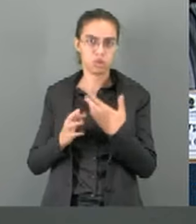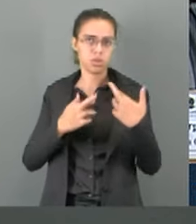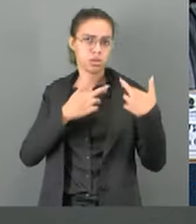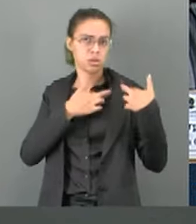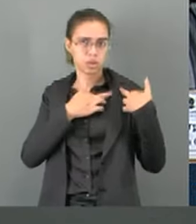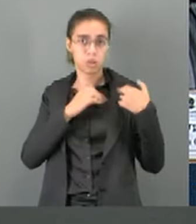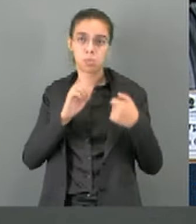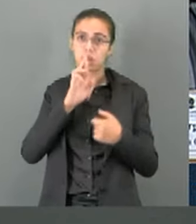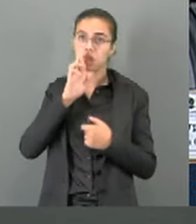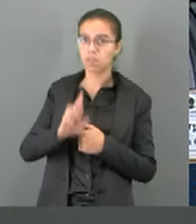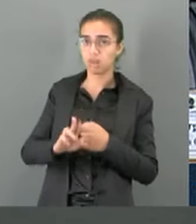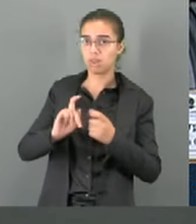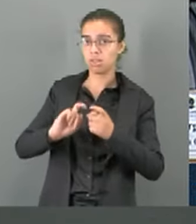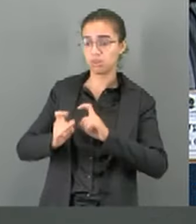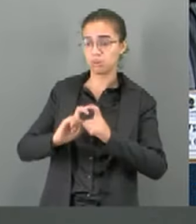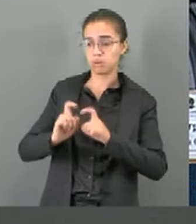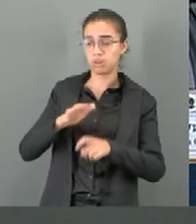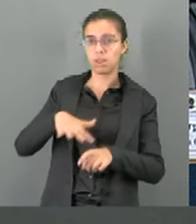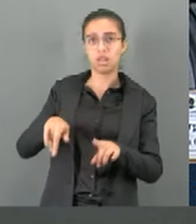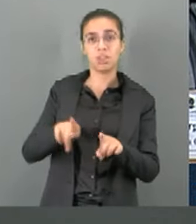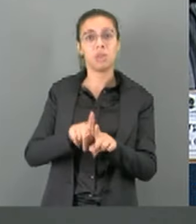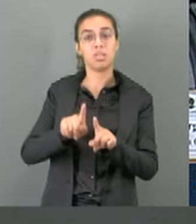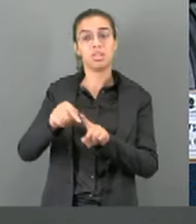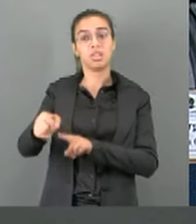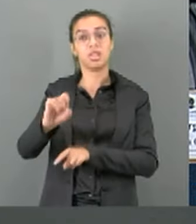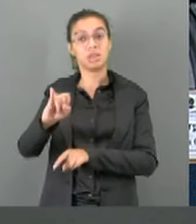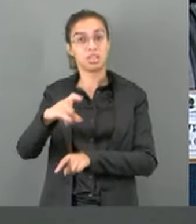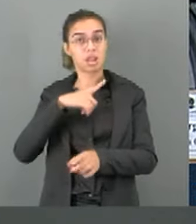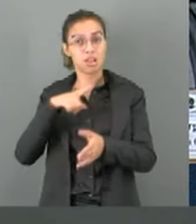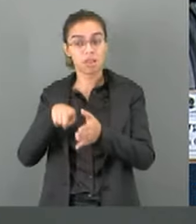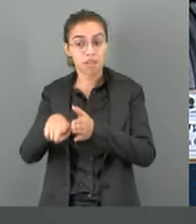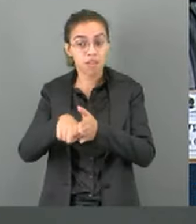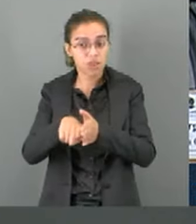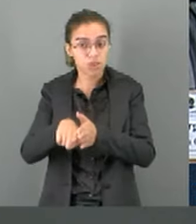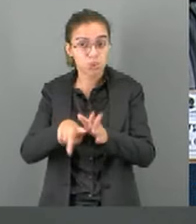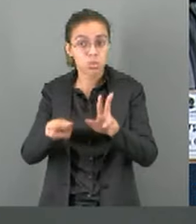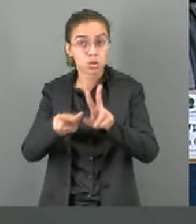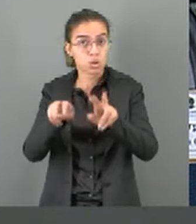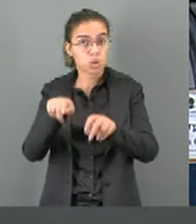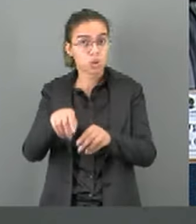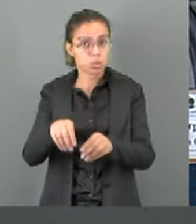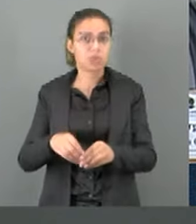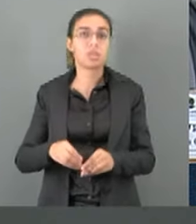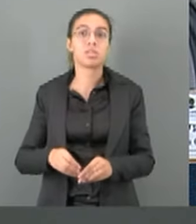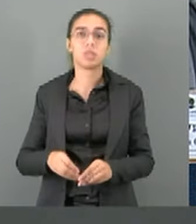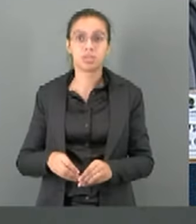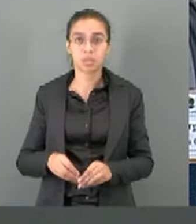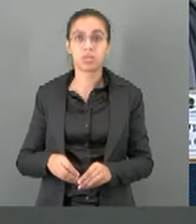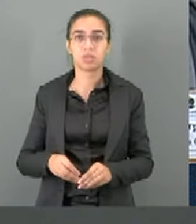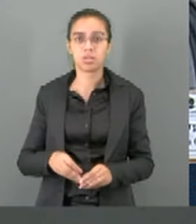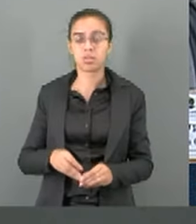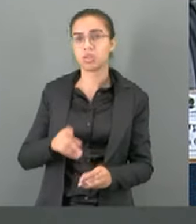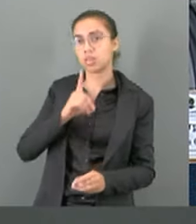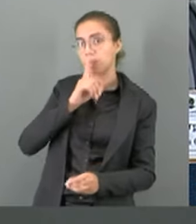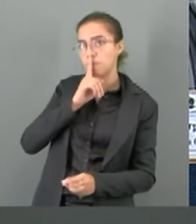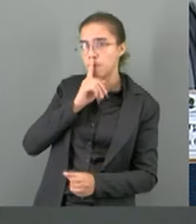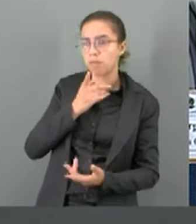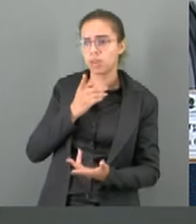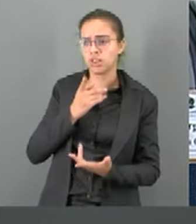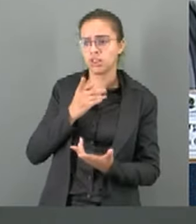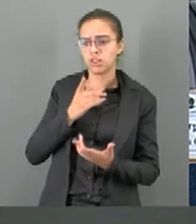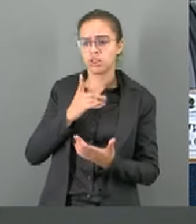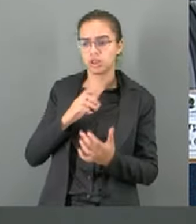Posso responder tanto administrativamente, quando eventualmente, se tiver uma investigação a respeito, né? Que está sob sigilo, eu respondo perante o próprio... Por exemplo,